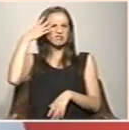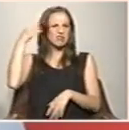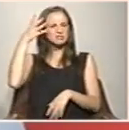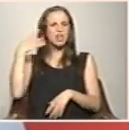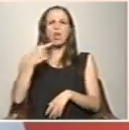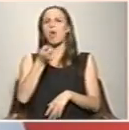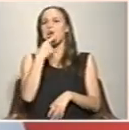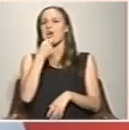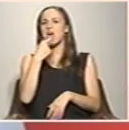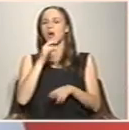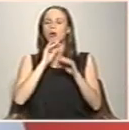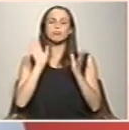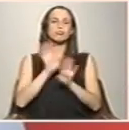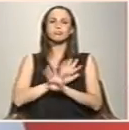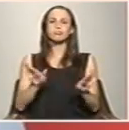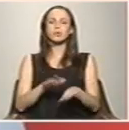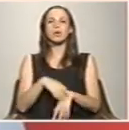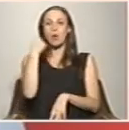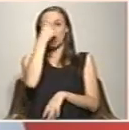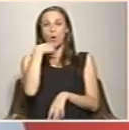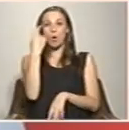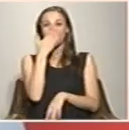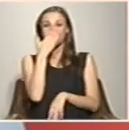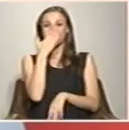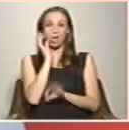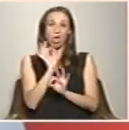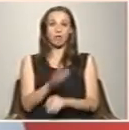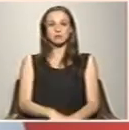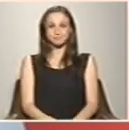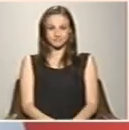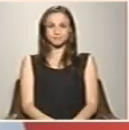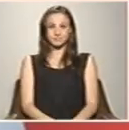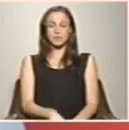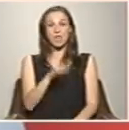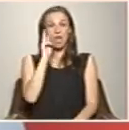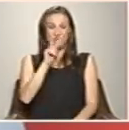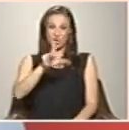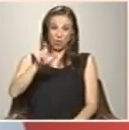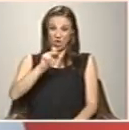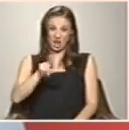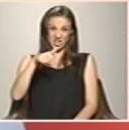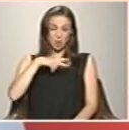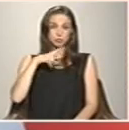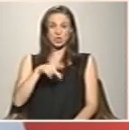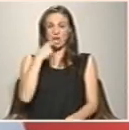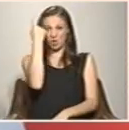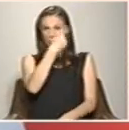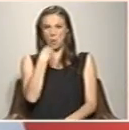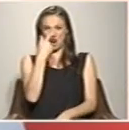dá-se-lhe um calmante poderoso e ela fica com um ar apatetado. Se vir, infelizmente, em muitos dos nossos lares, as pessoas têm um